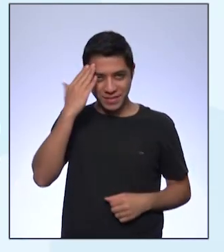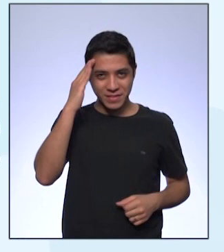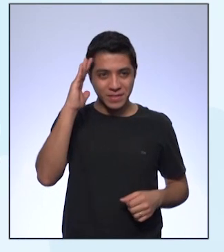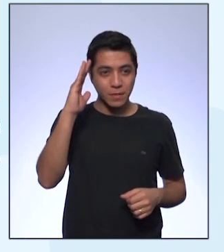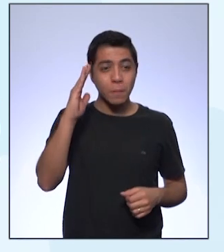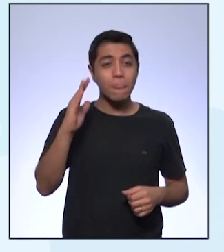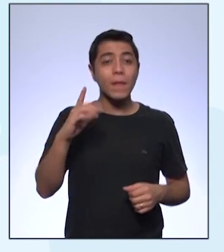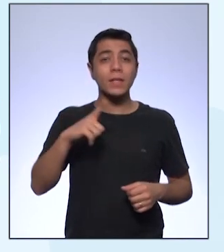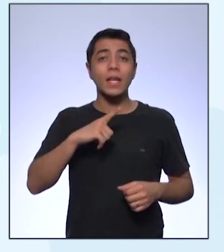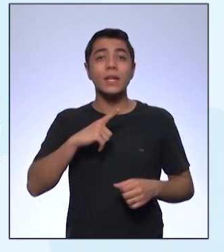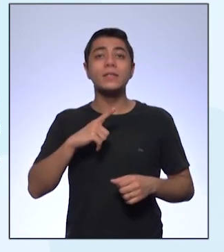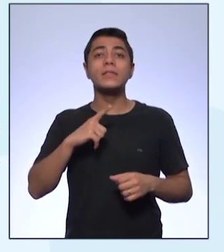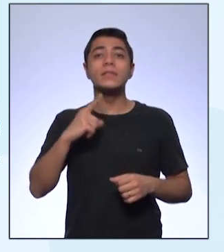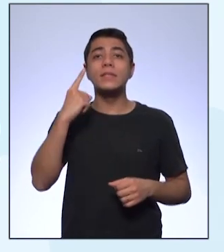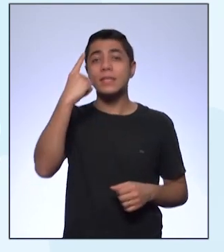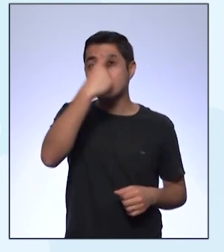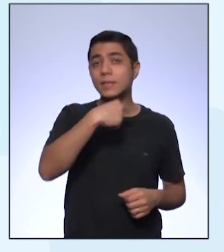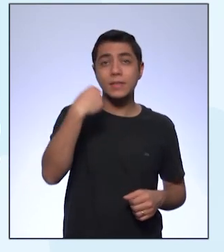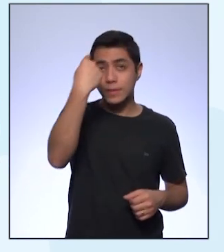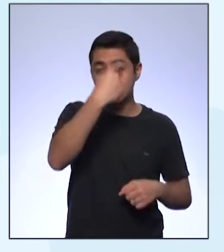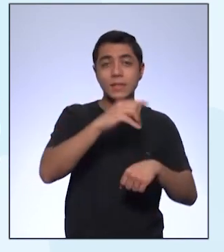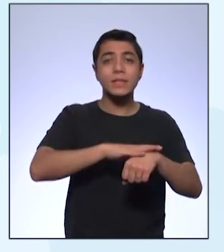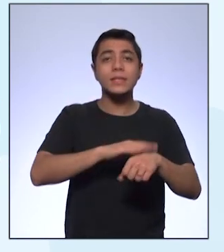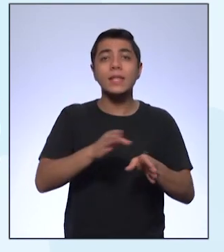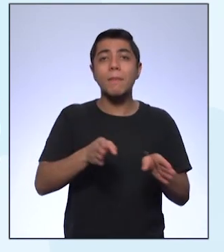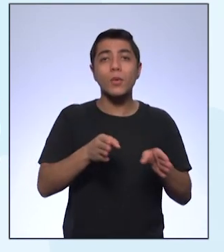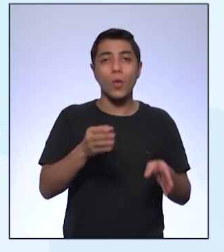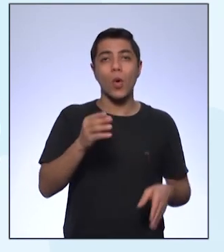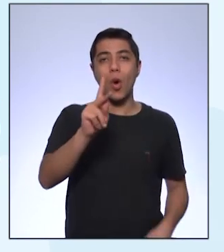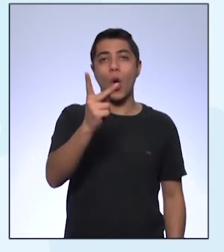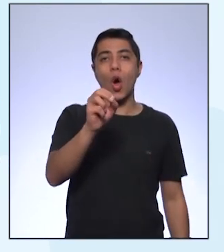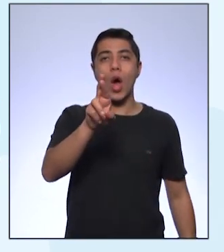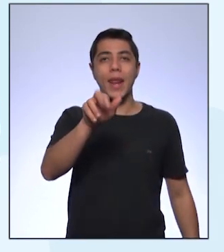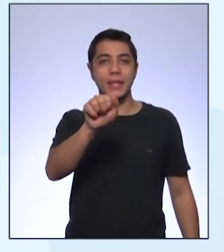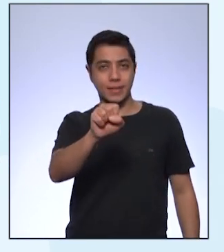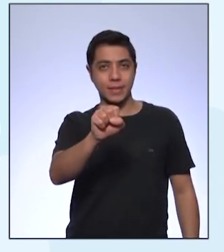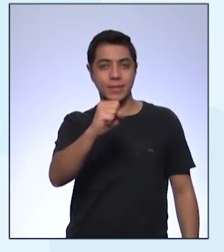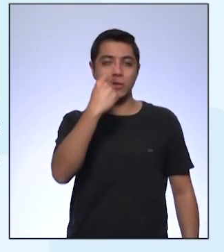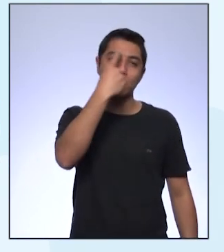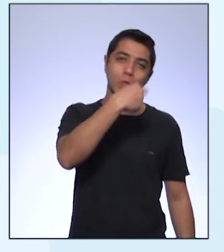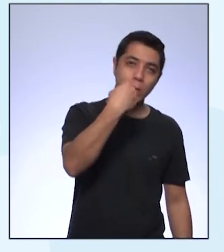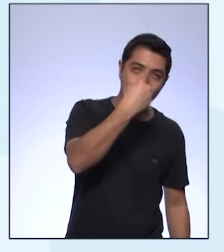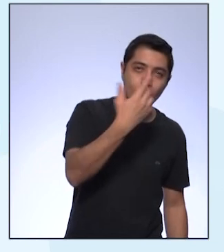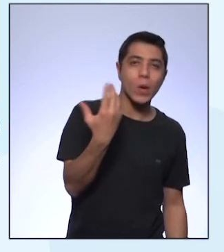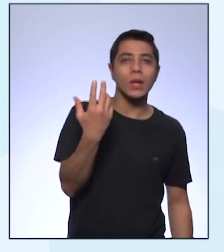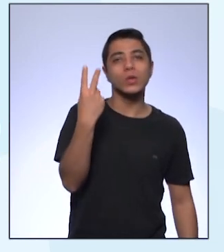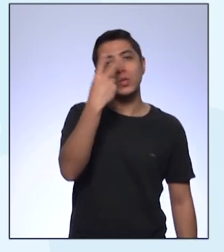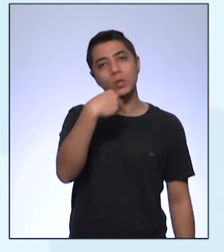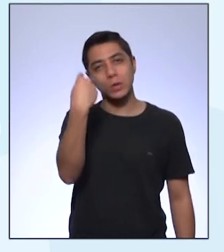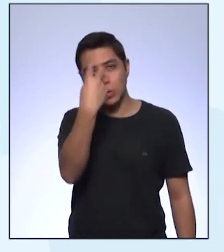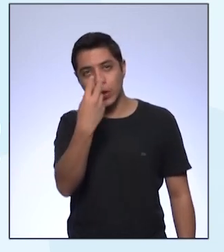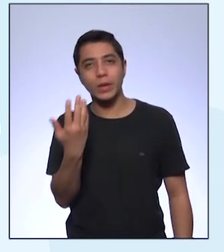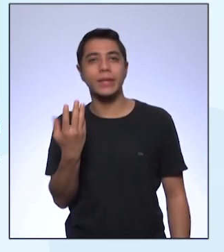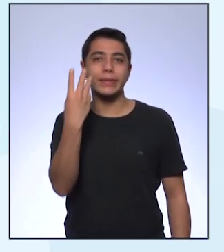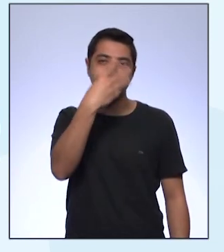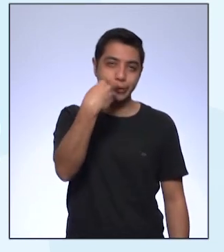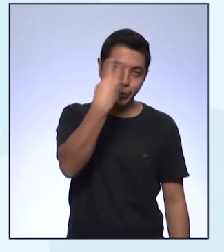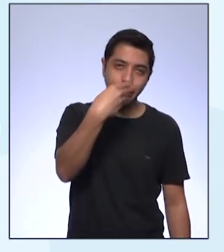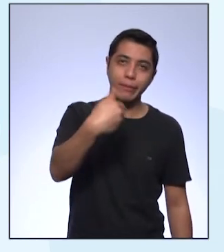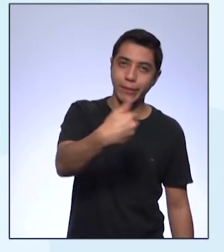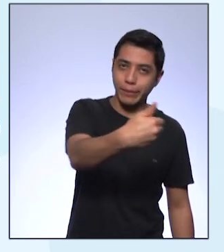diante. E na terceira linha, Na terceira linha temos lá a quantidade de celulares produzidos. Ou seja, primeira